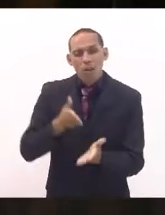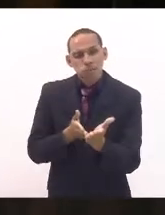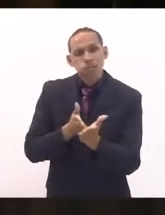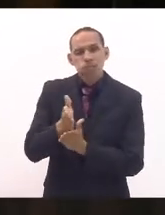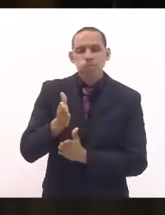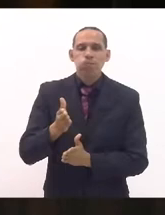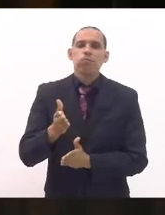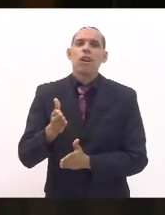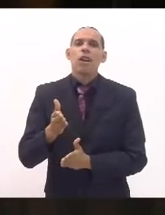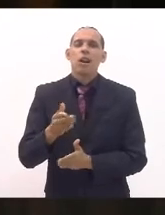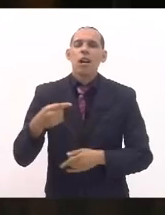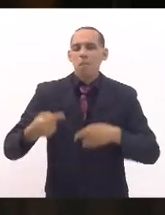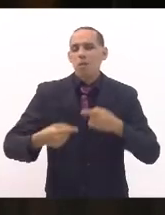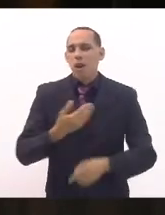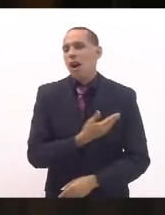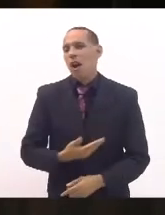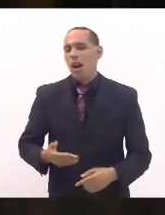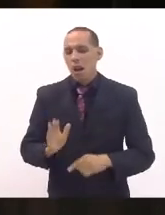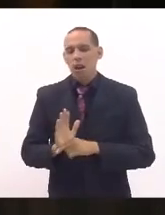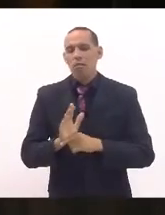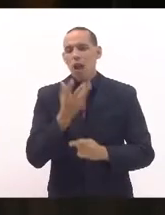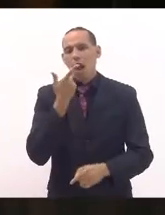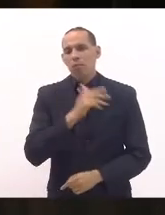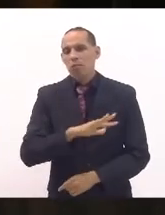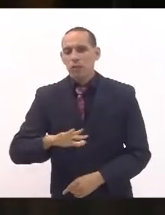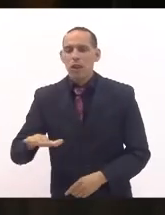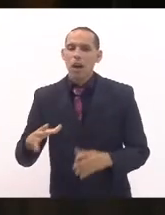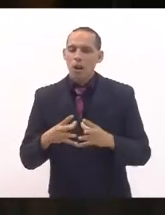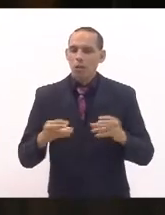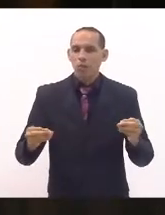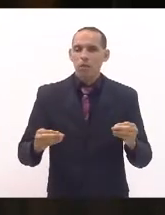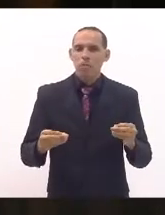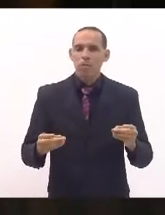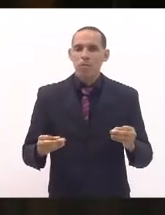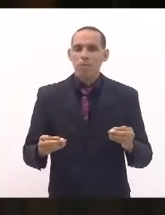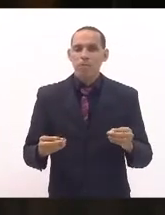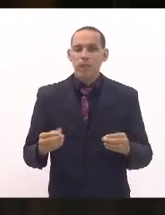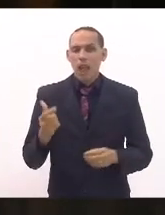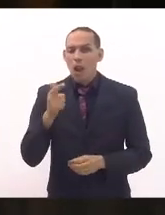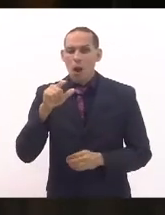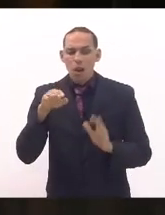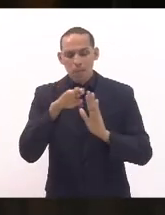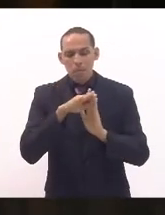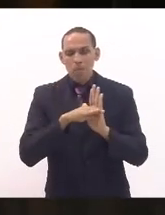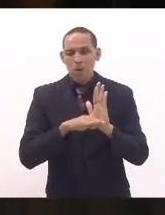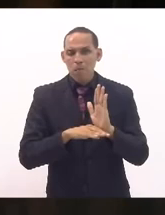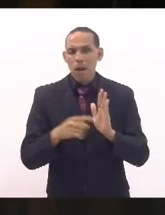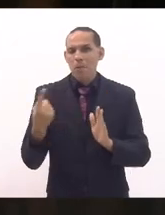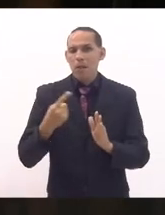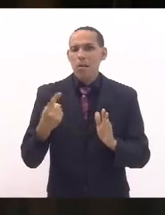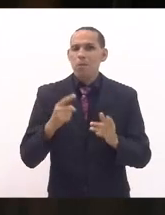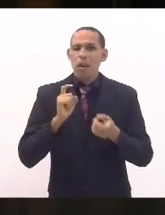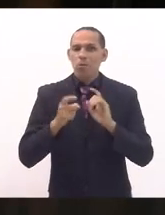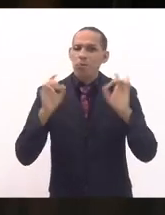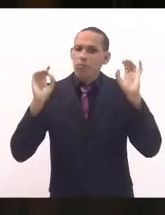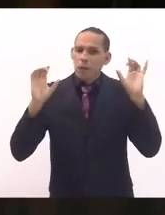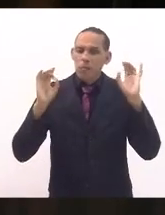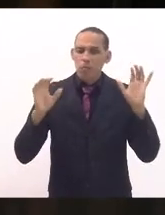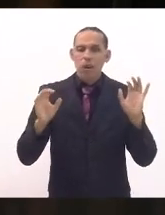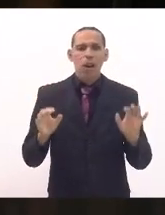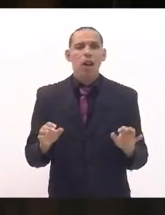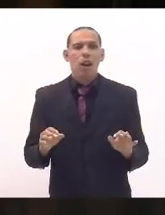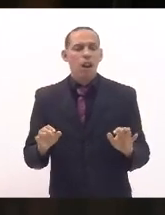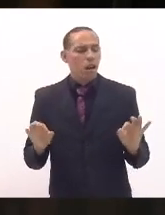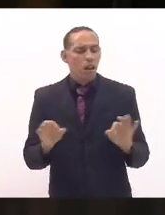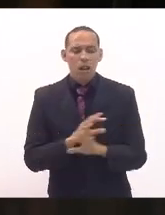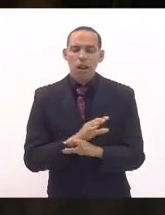crianças desaparecidas do nosso estado. Nada mais havendo a tratar na primeira sessão extraordinária do dia, a mesma está